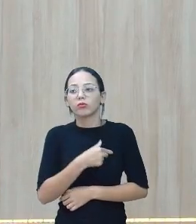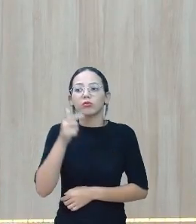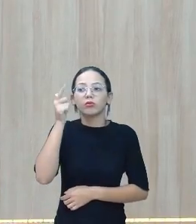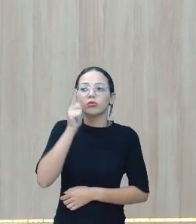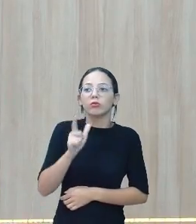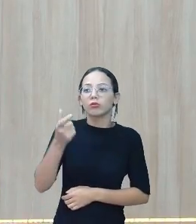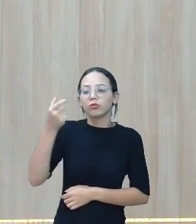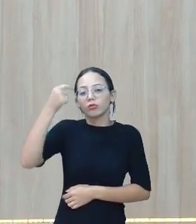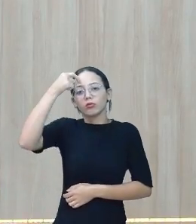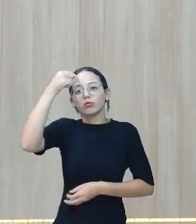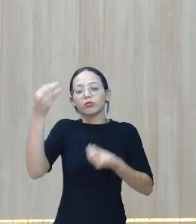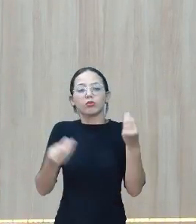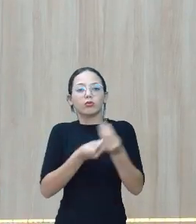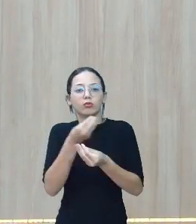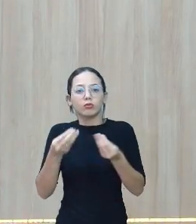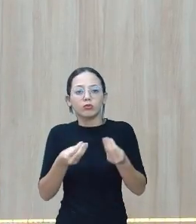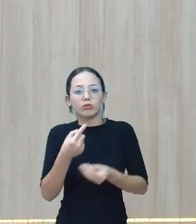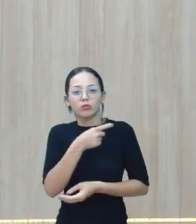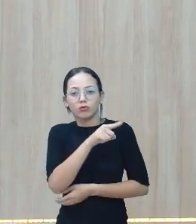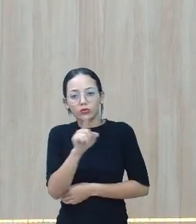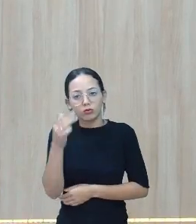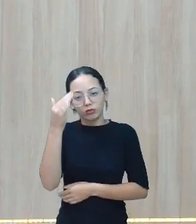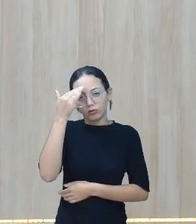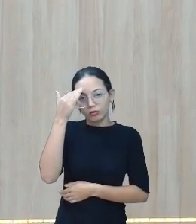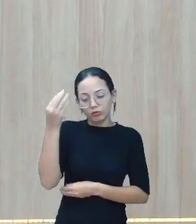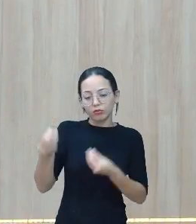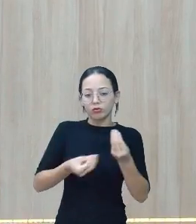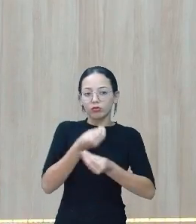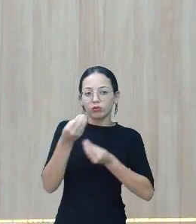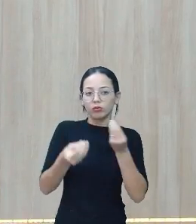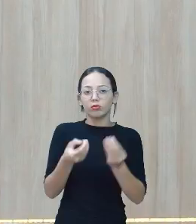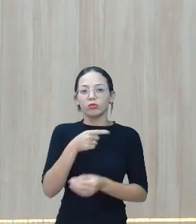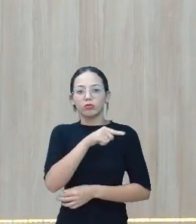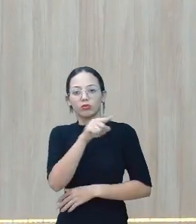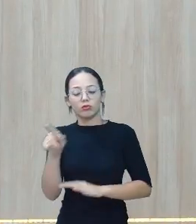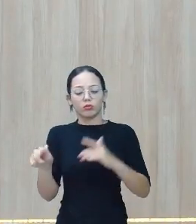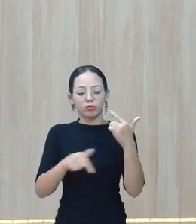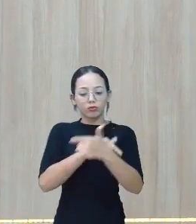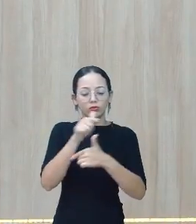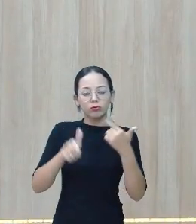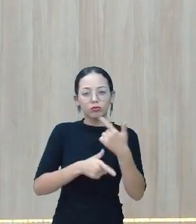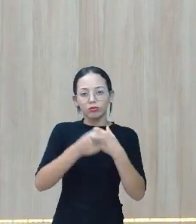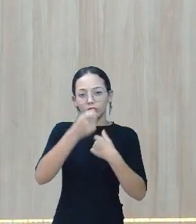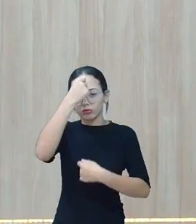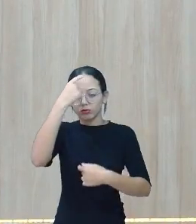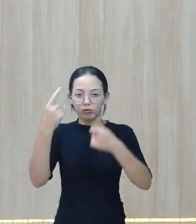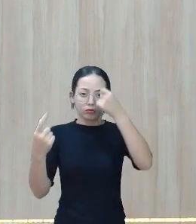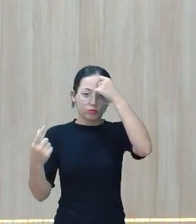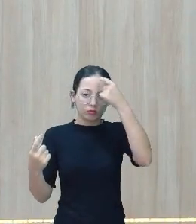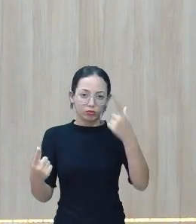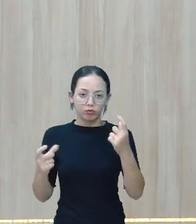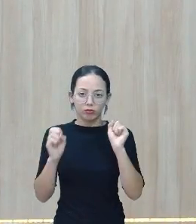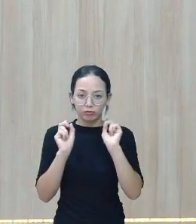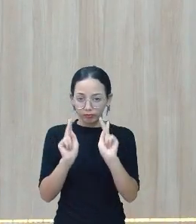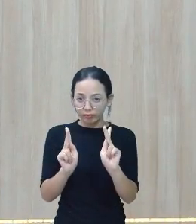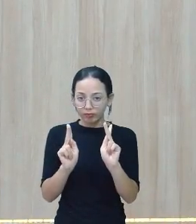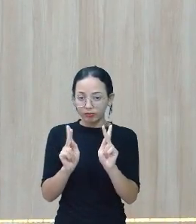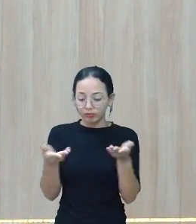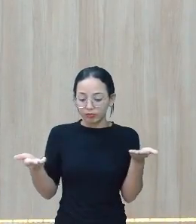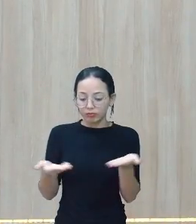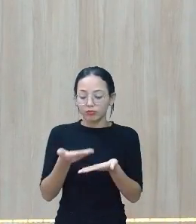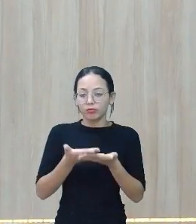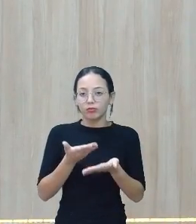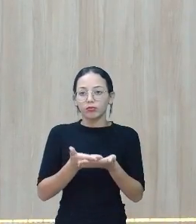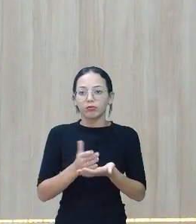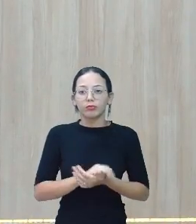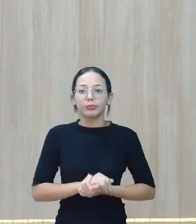uma noção de como é que vocês estão trabalhando as ideias que a gente está trabalhando aqui na nossa